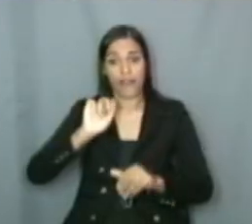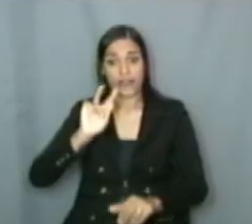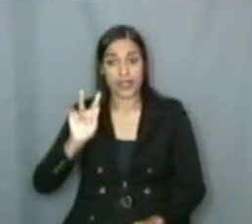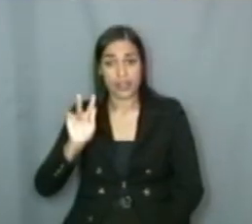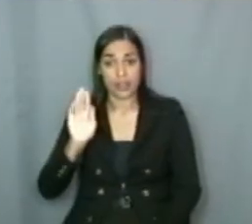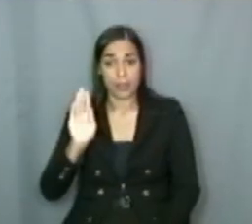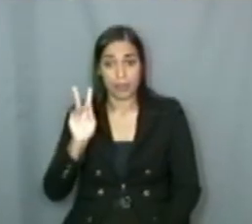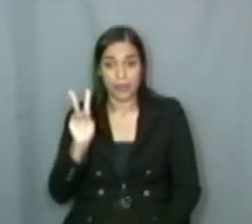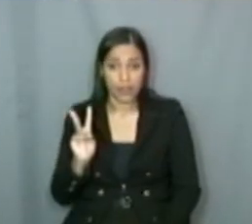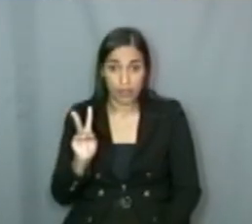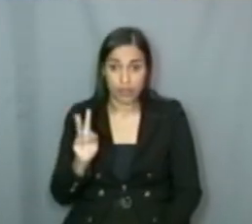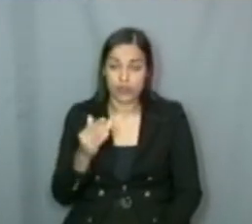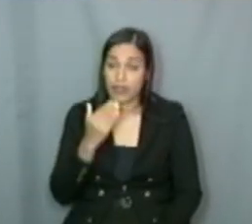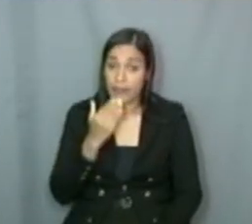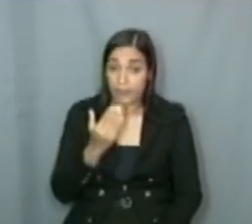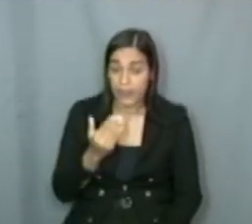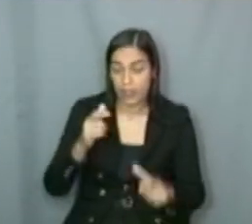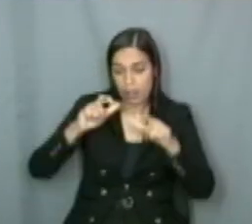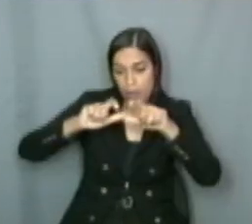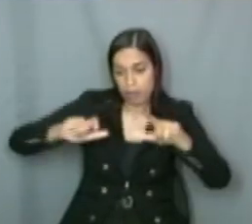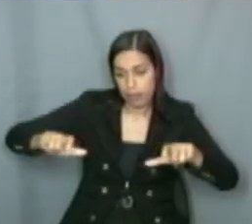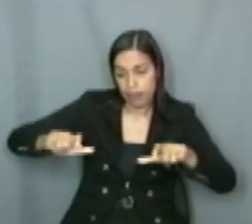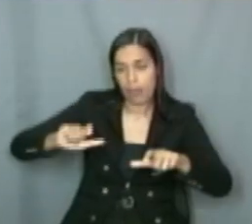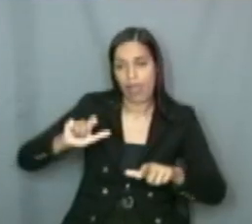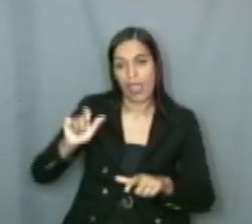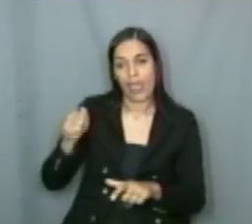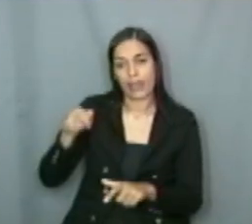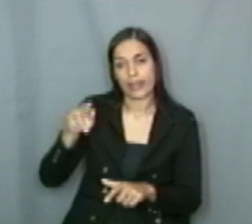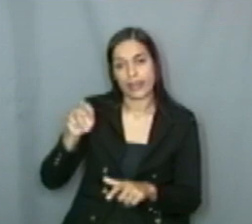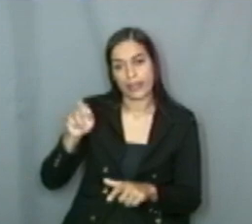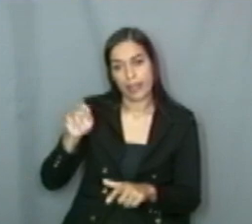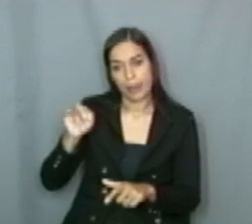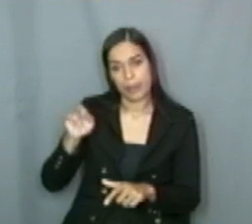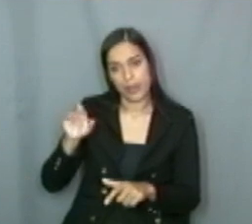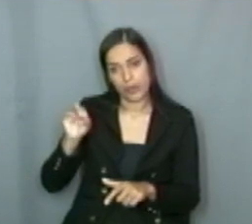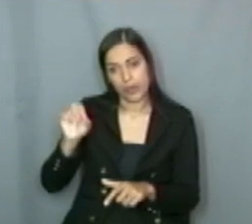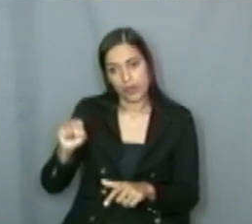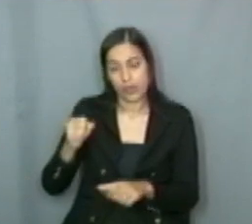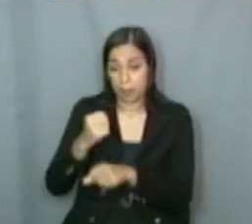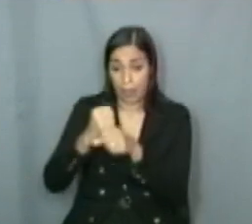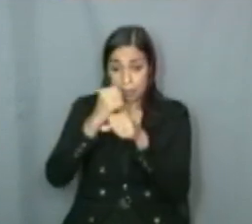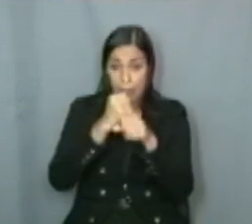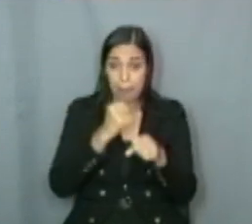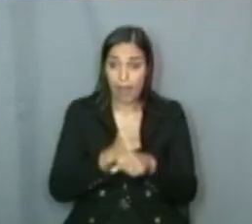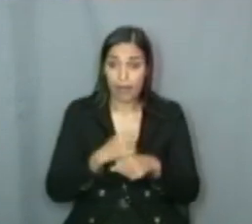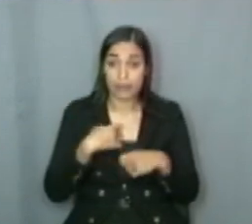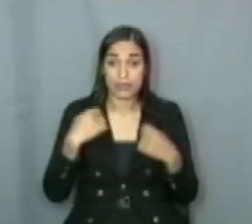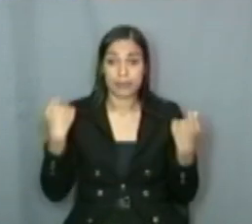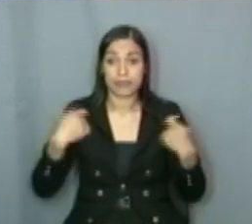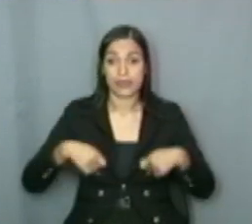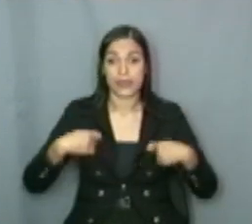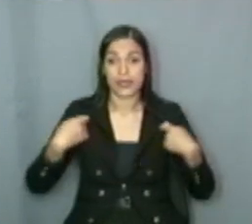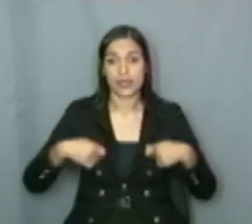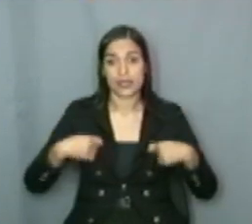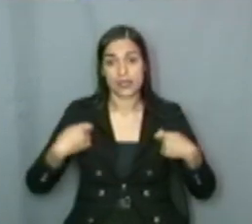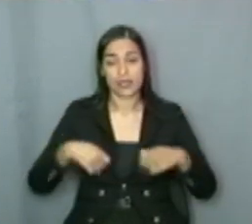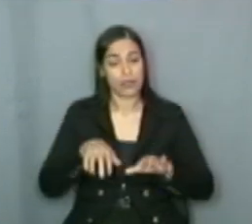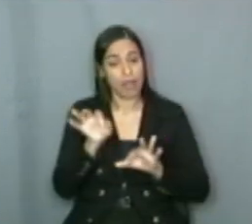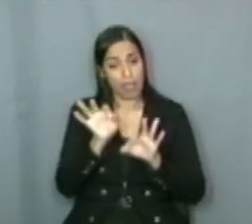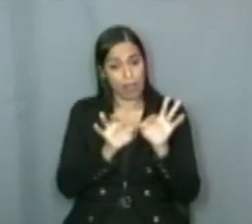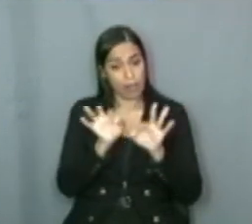Amigos, recém-requalificada e que está precisando